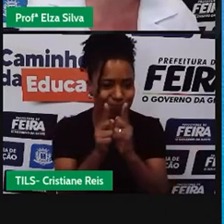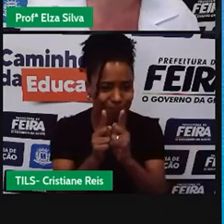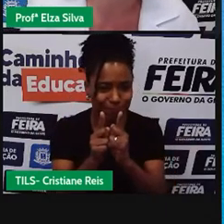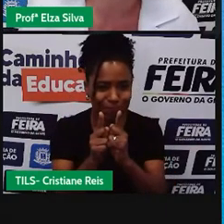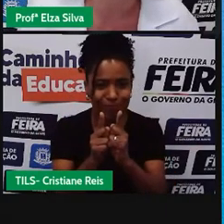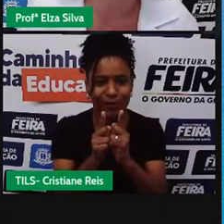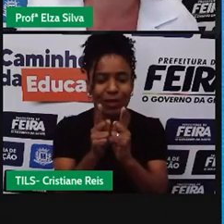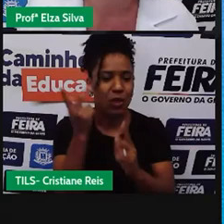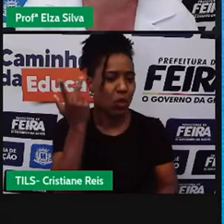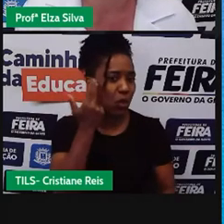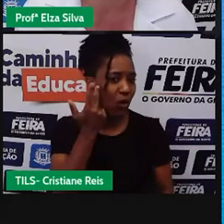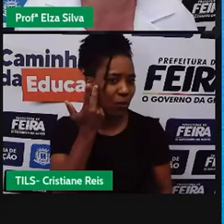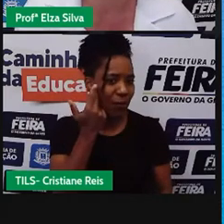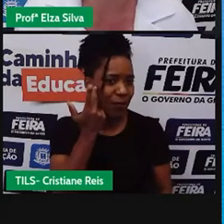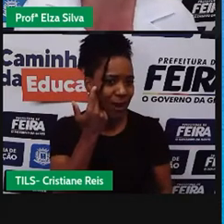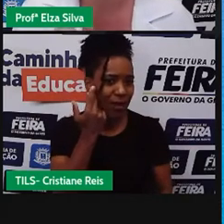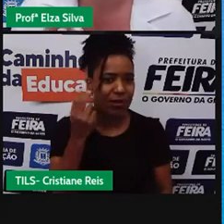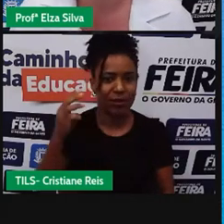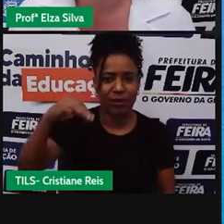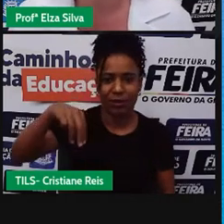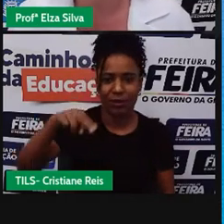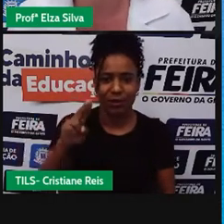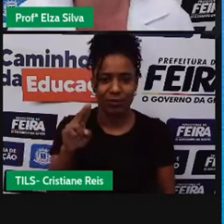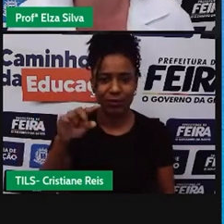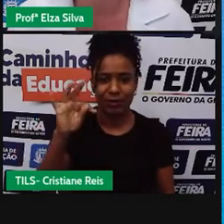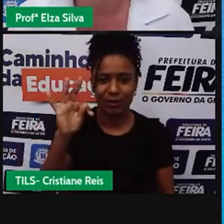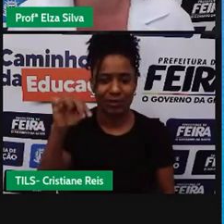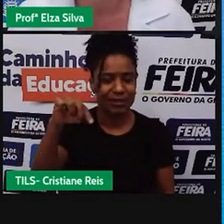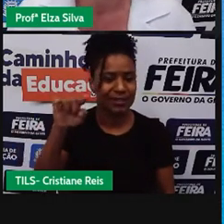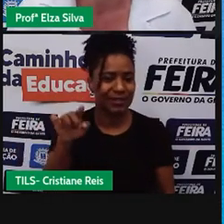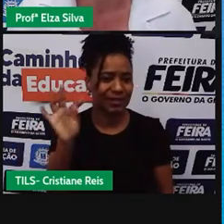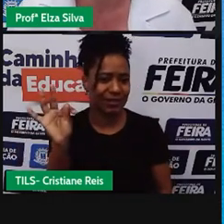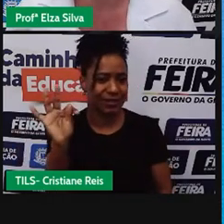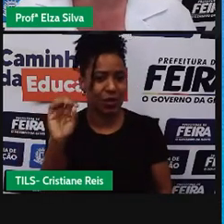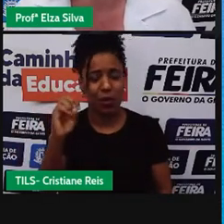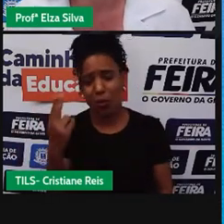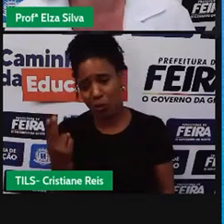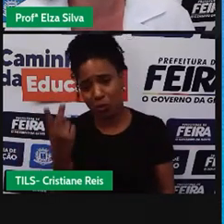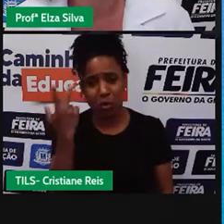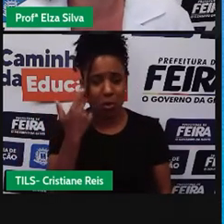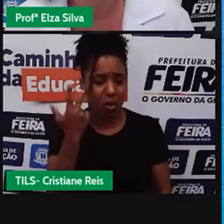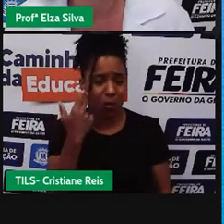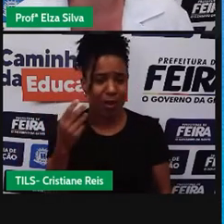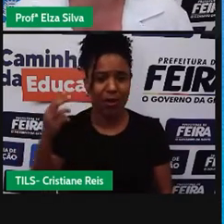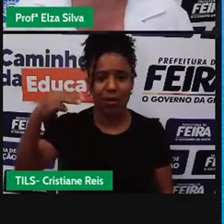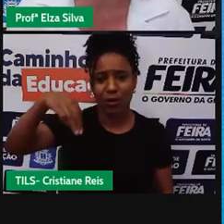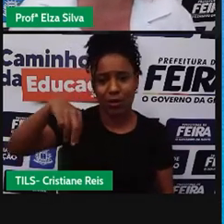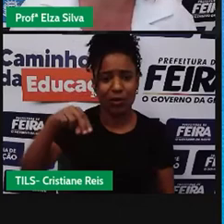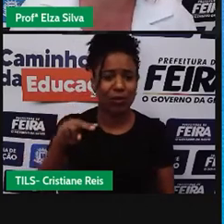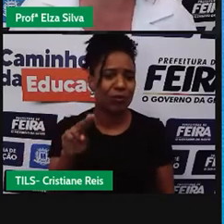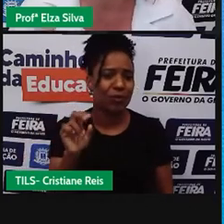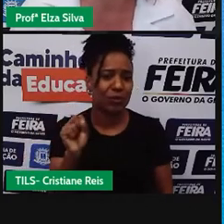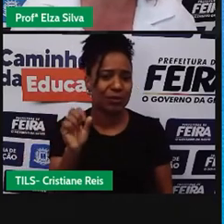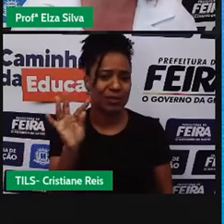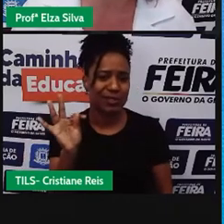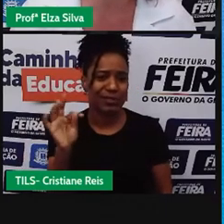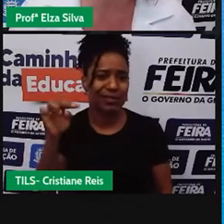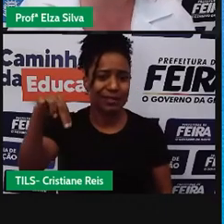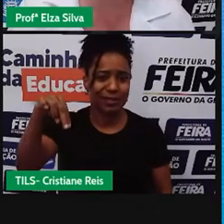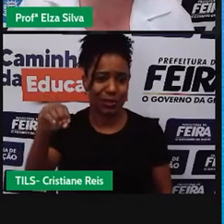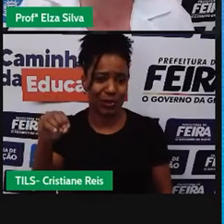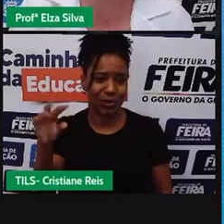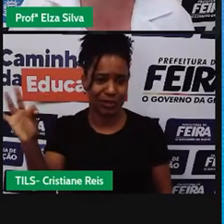forma normal, must not. Ou podemos também construir